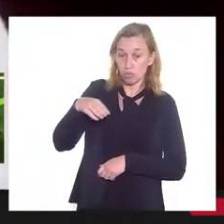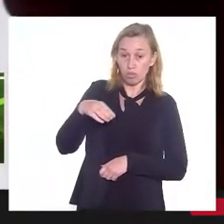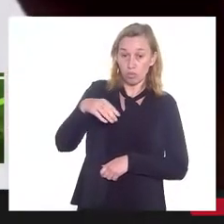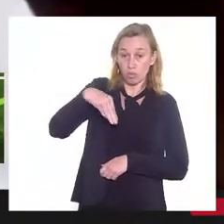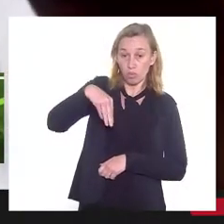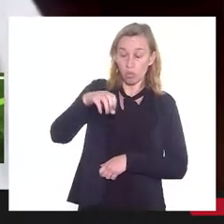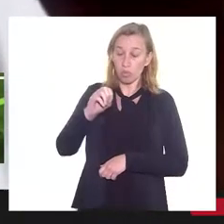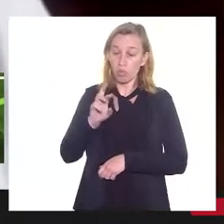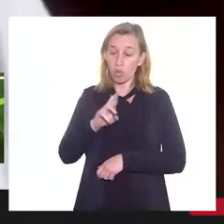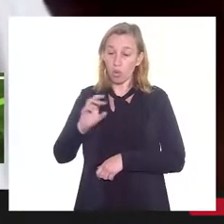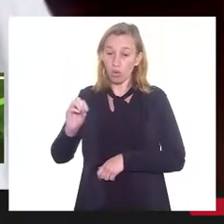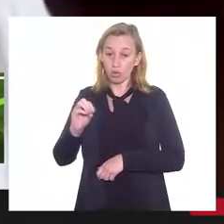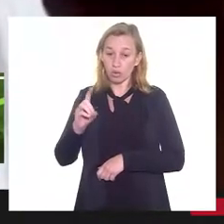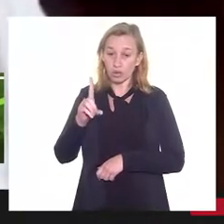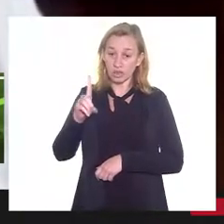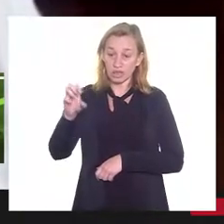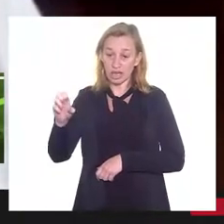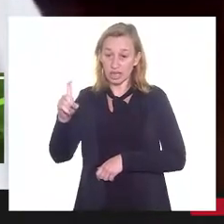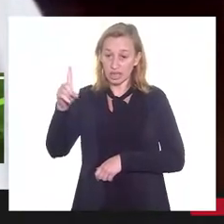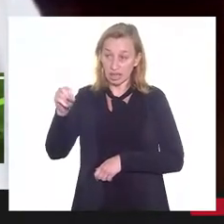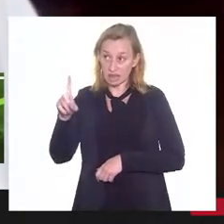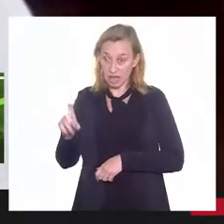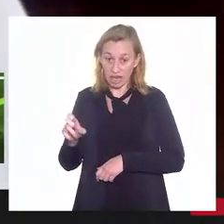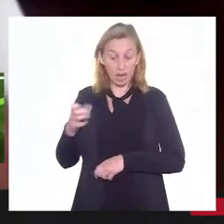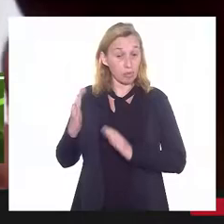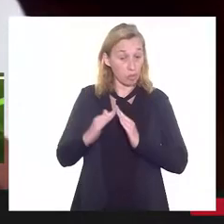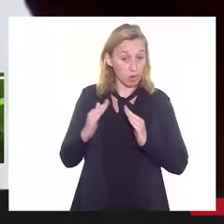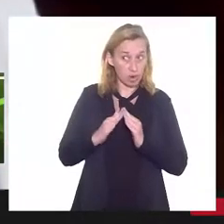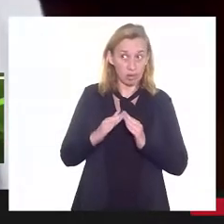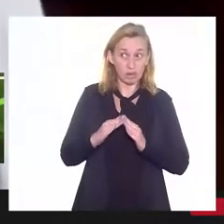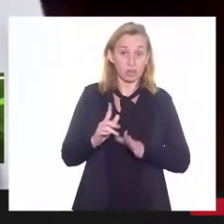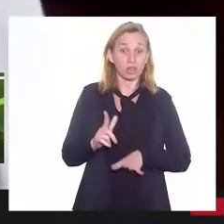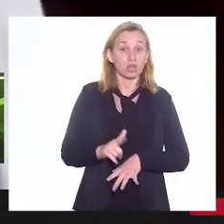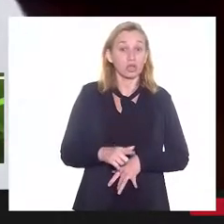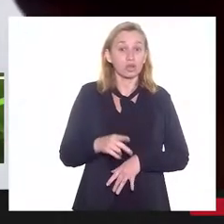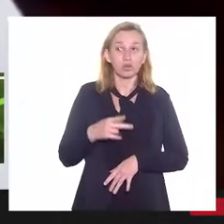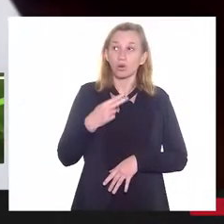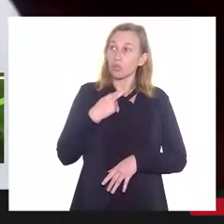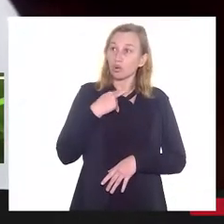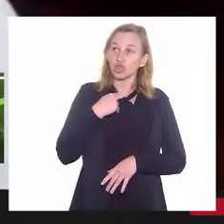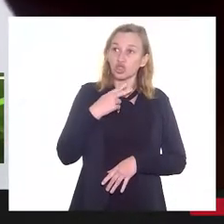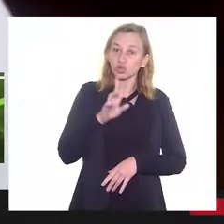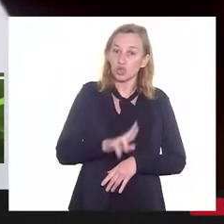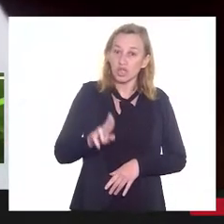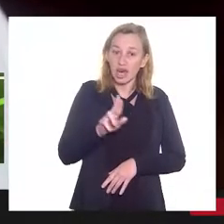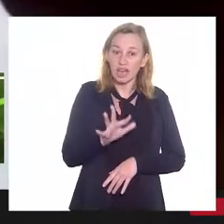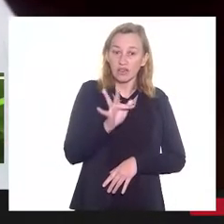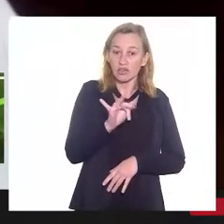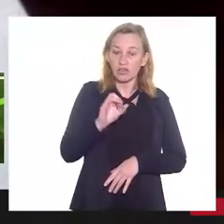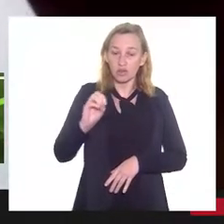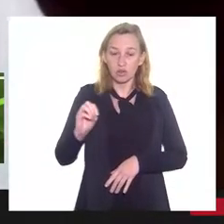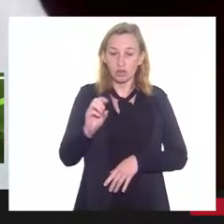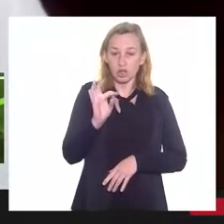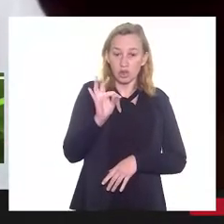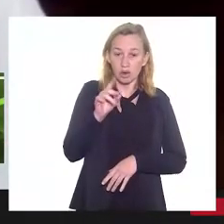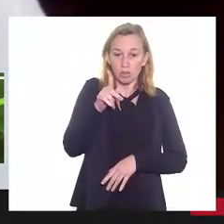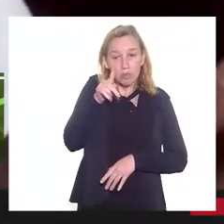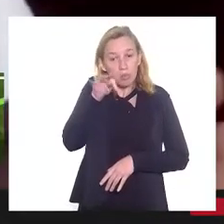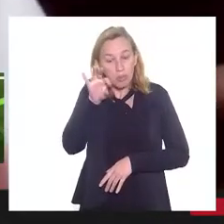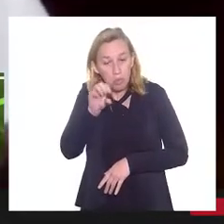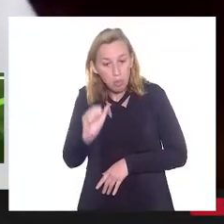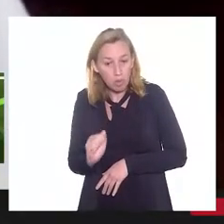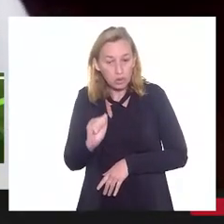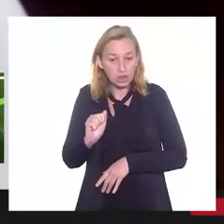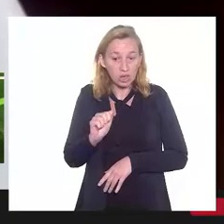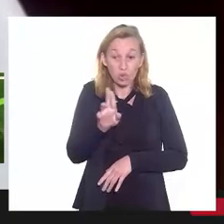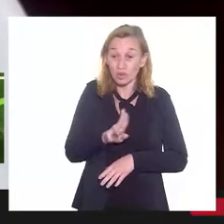fim de conta eu só tô falando de dois mil né ela não podia usar fio de conta não podia usar Torrico de usar nada